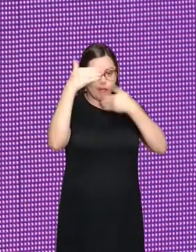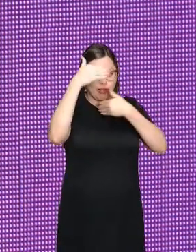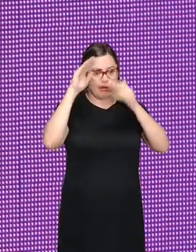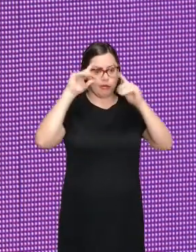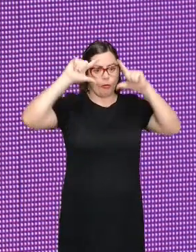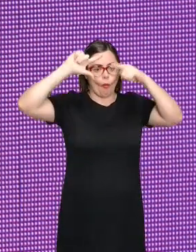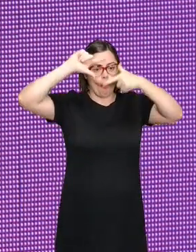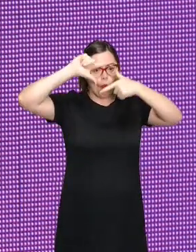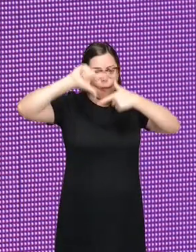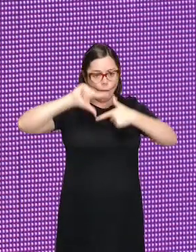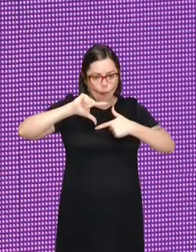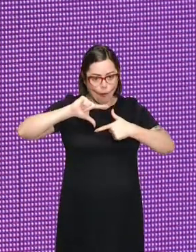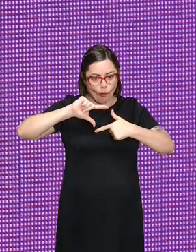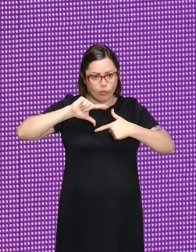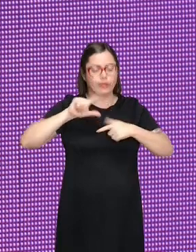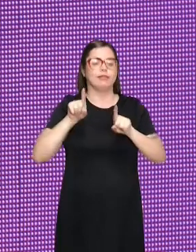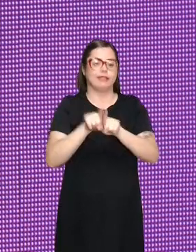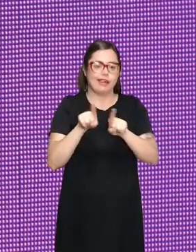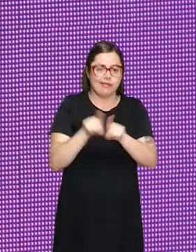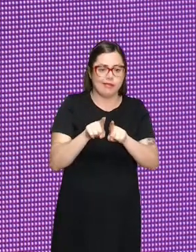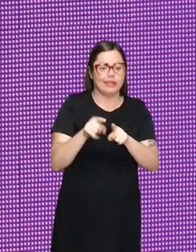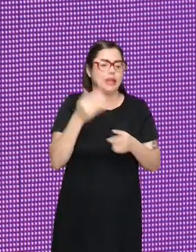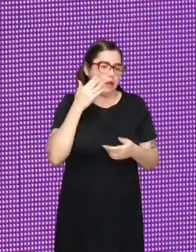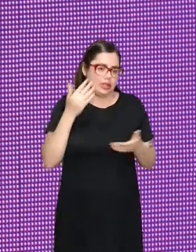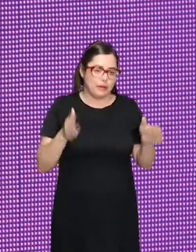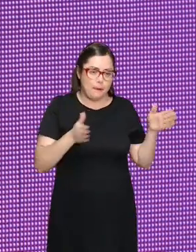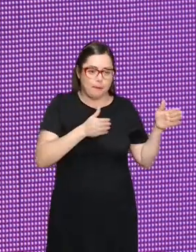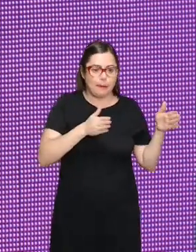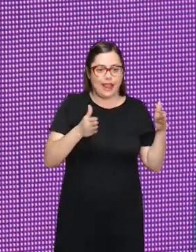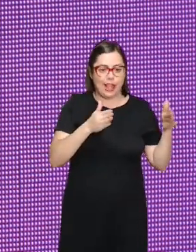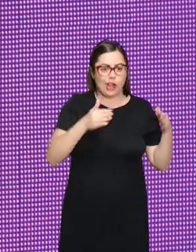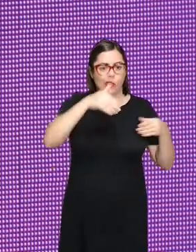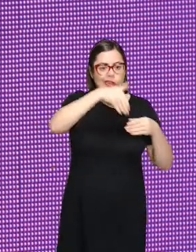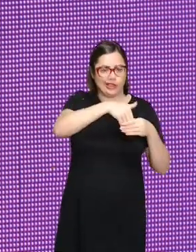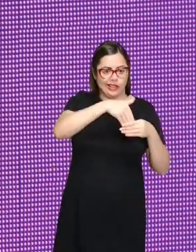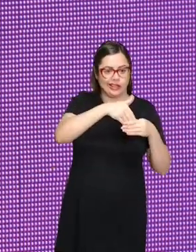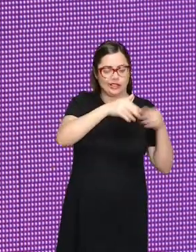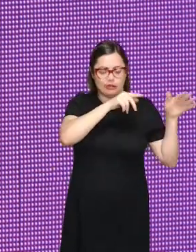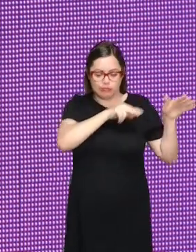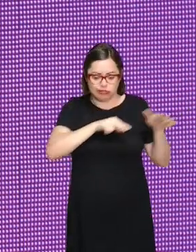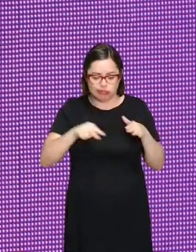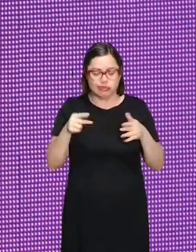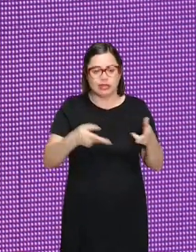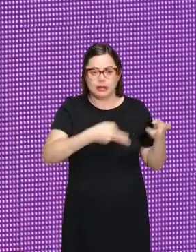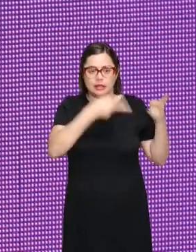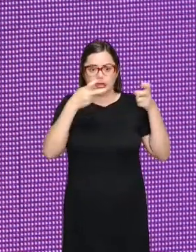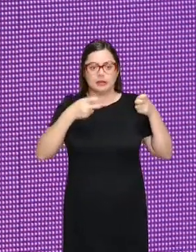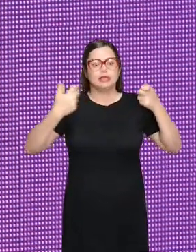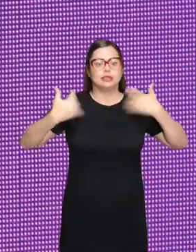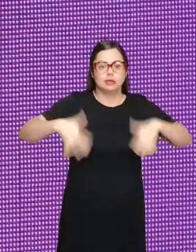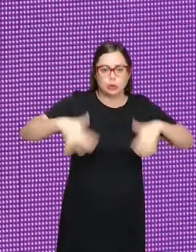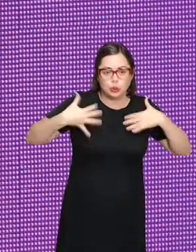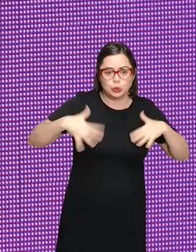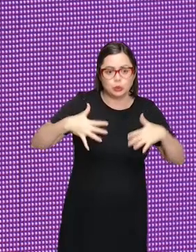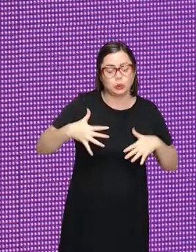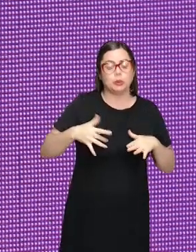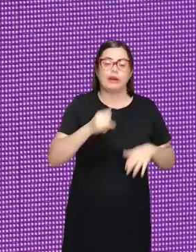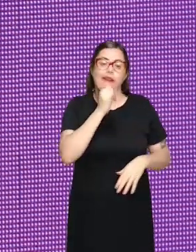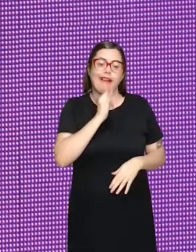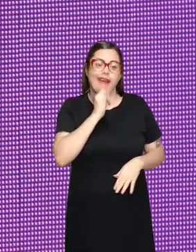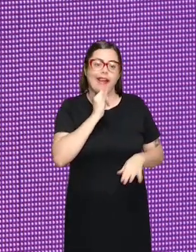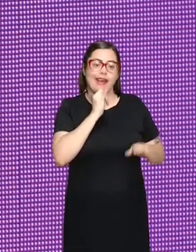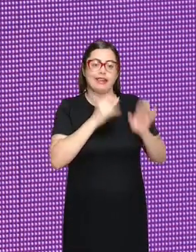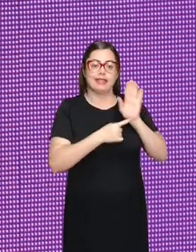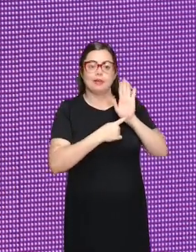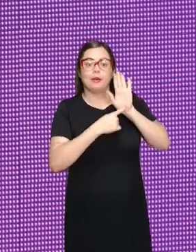tá as eleições nessa semana que a gente está vivendo, que a gente está passando, acho que é a maior, né, o maior exemplo disso, né, do